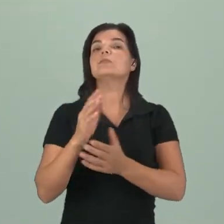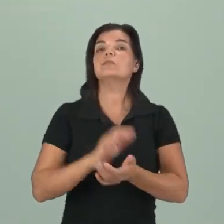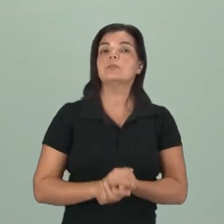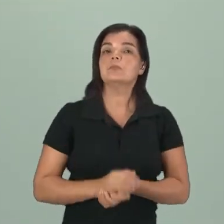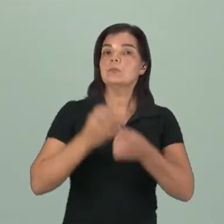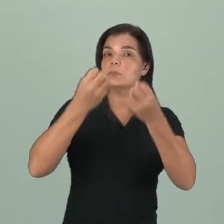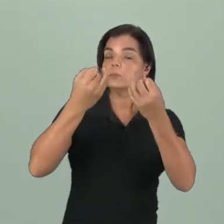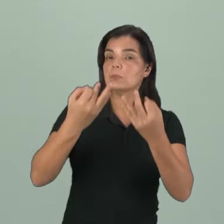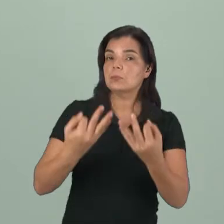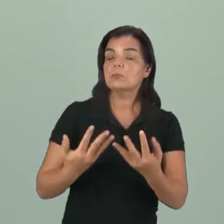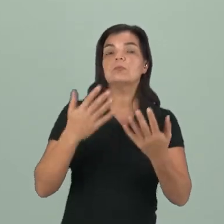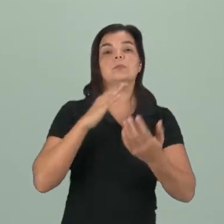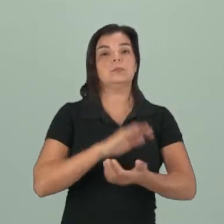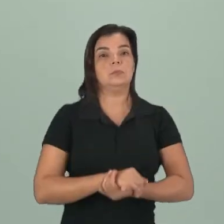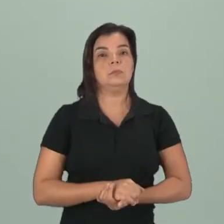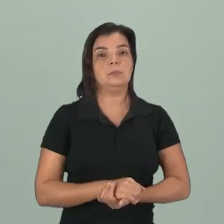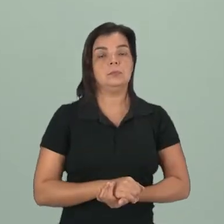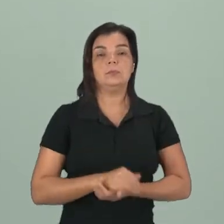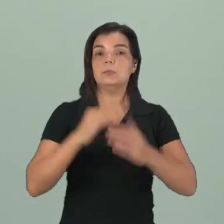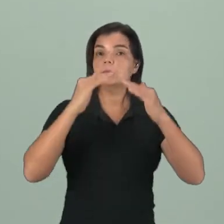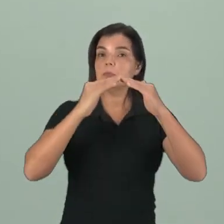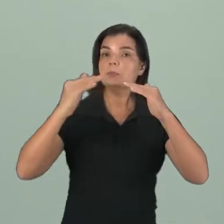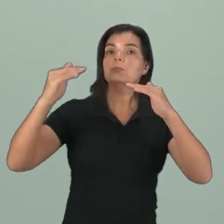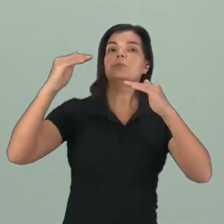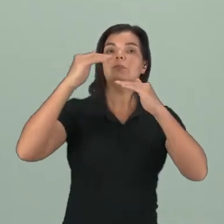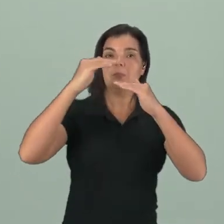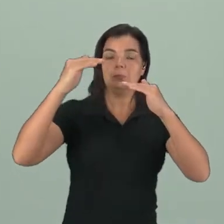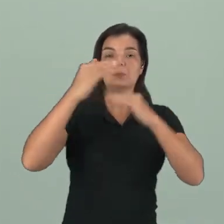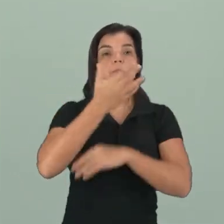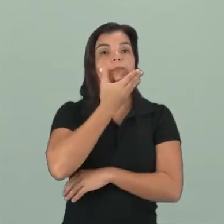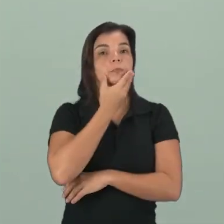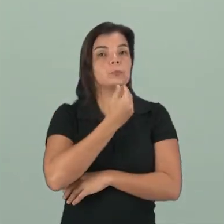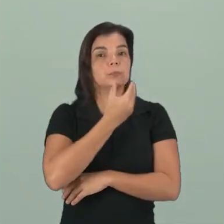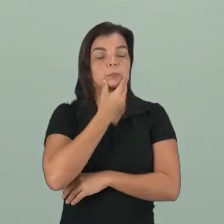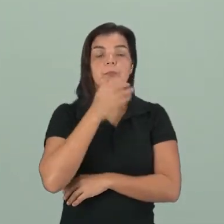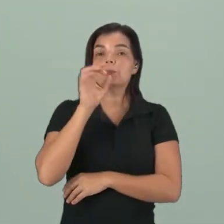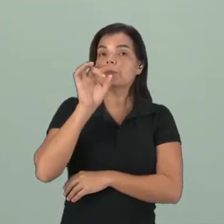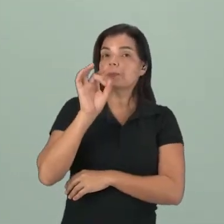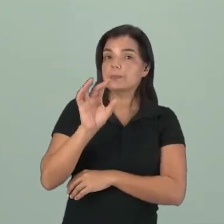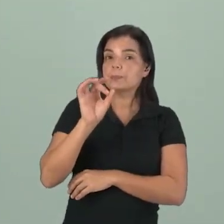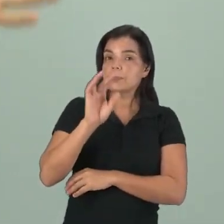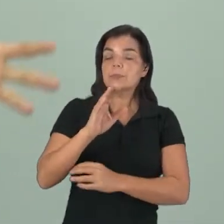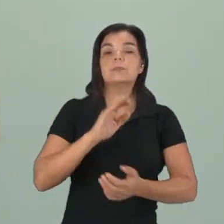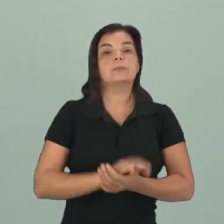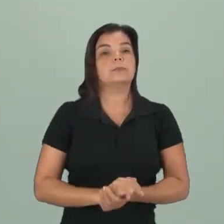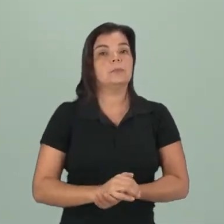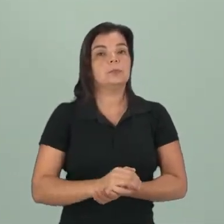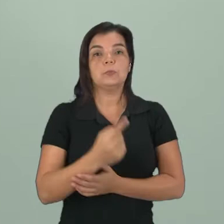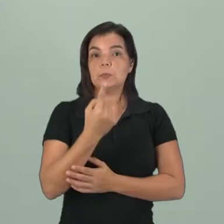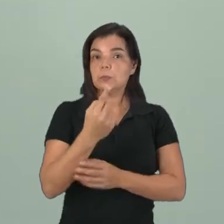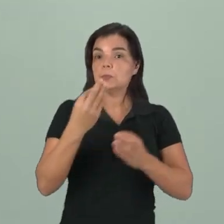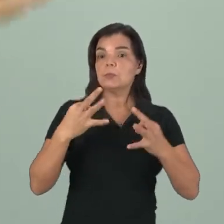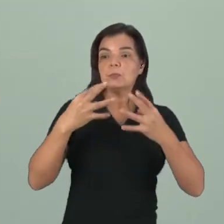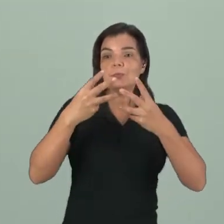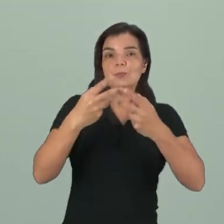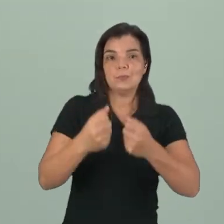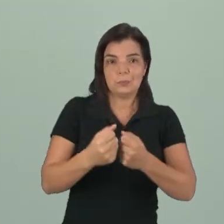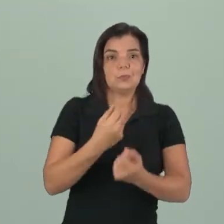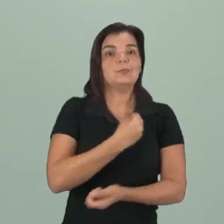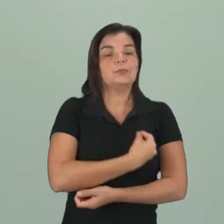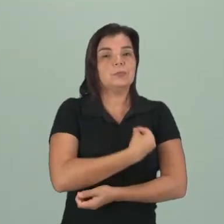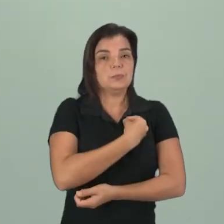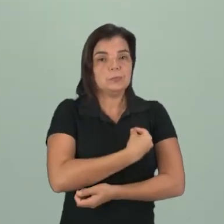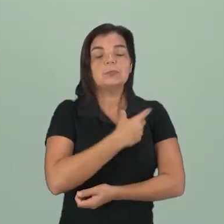justificadas por conta dessa superioridade, que o homem era só mais um dentro de todos os seres